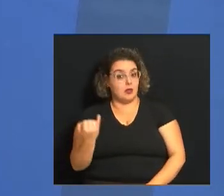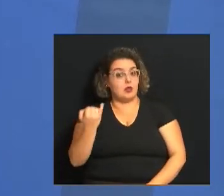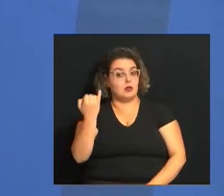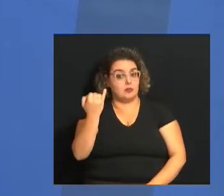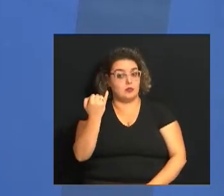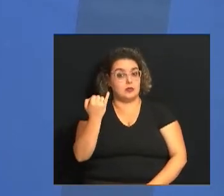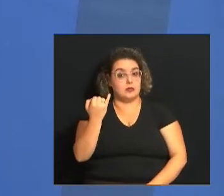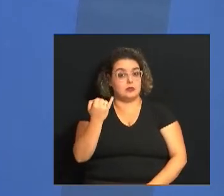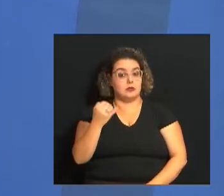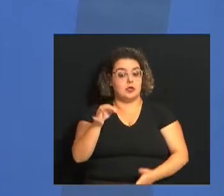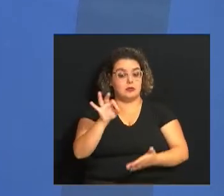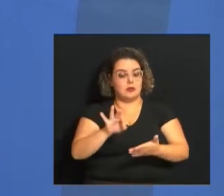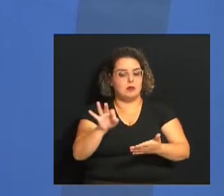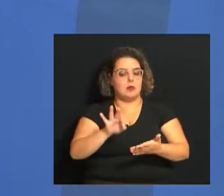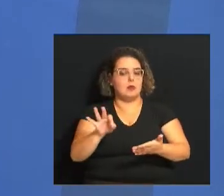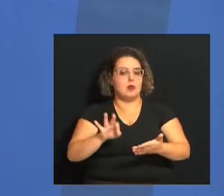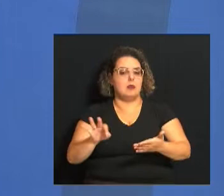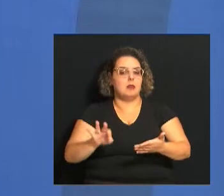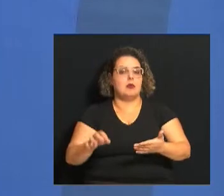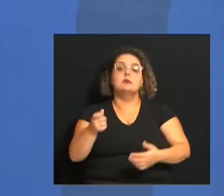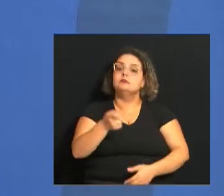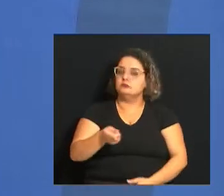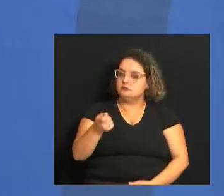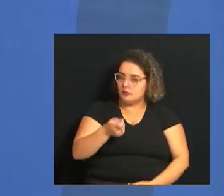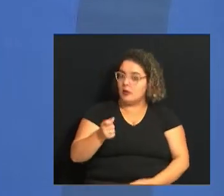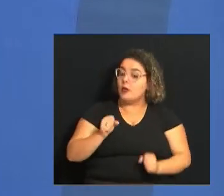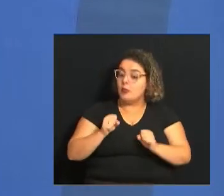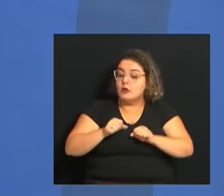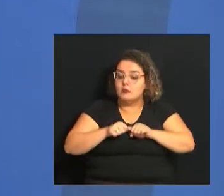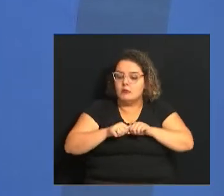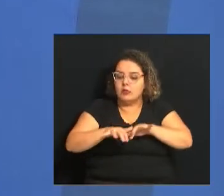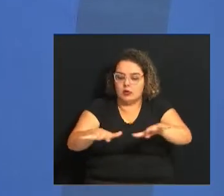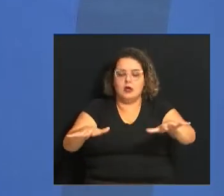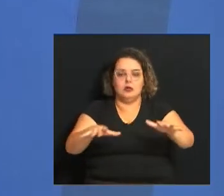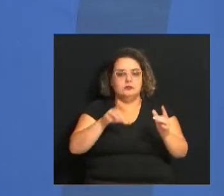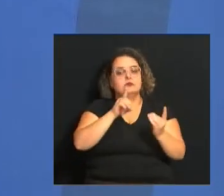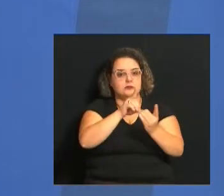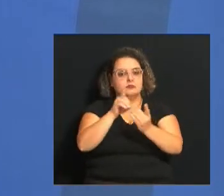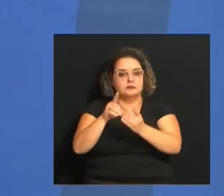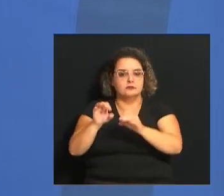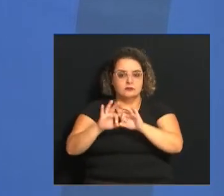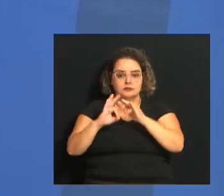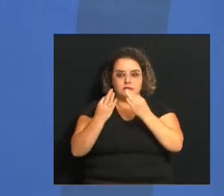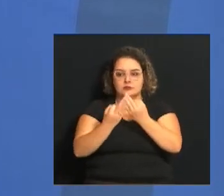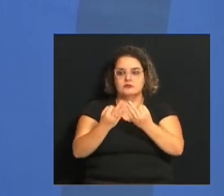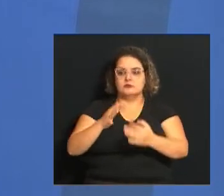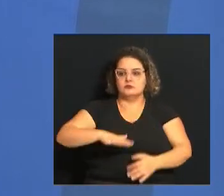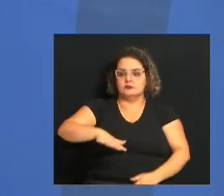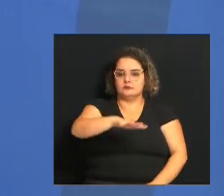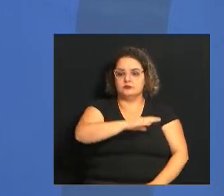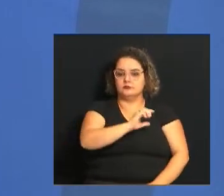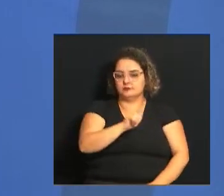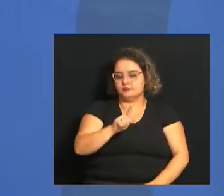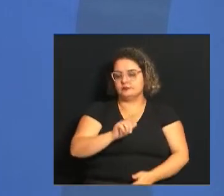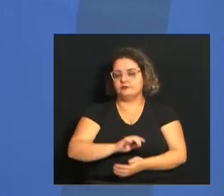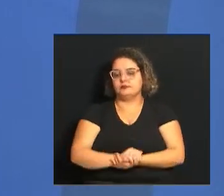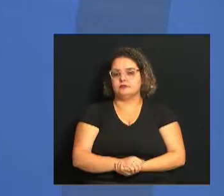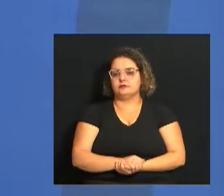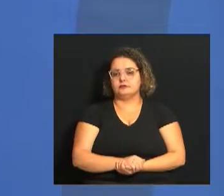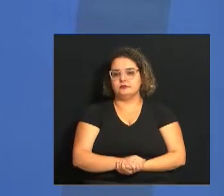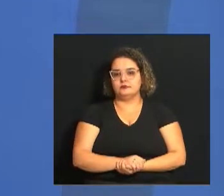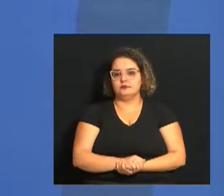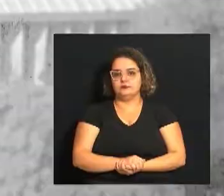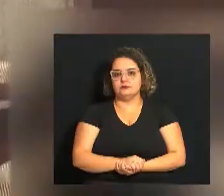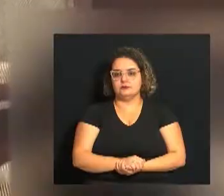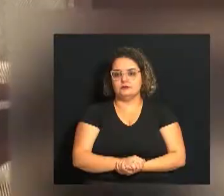desta correção para que a associação possa ampliar o atendimento às famílias da região do Campo Grande.